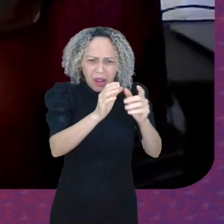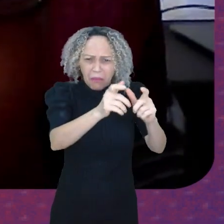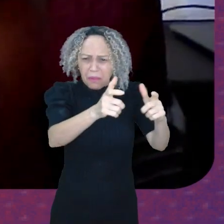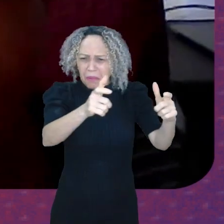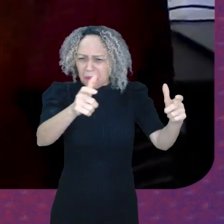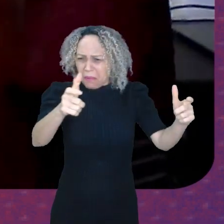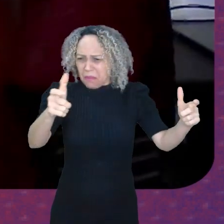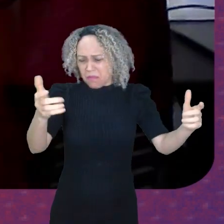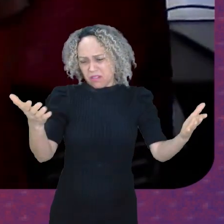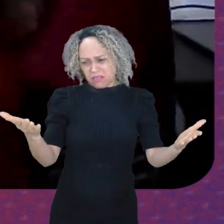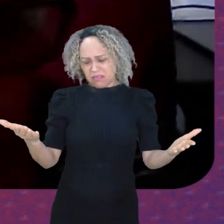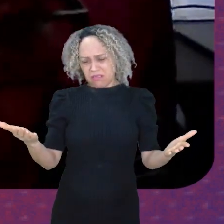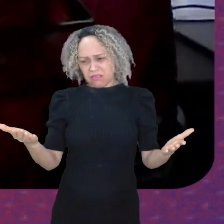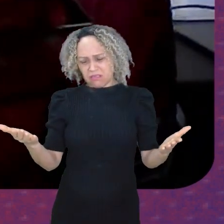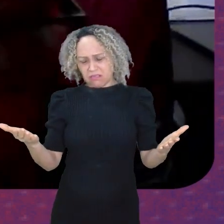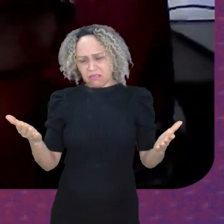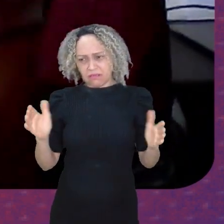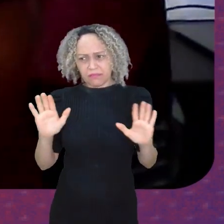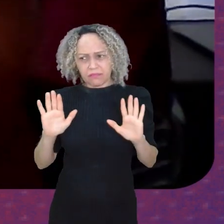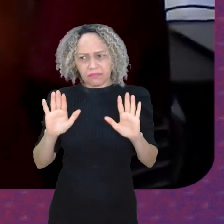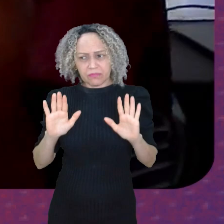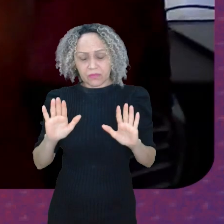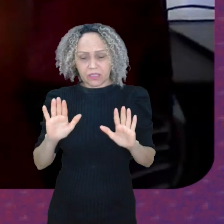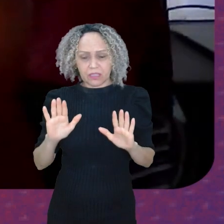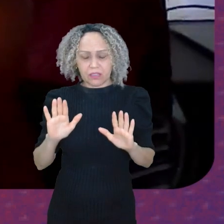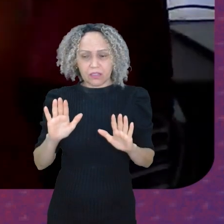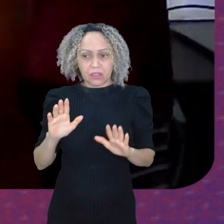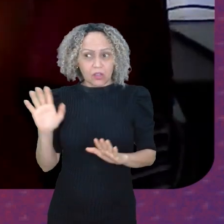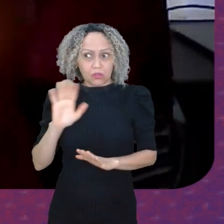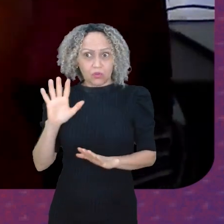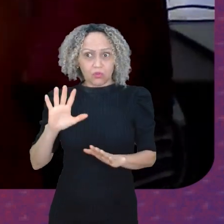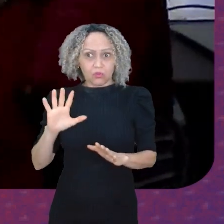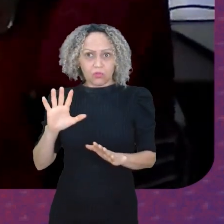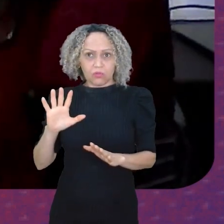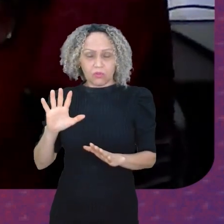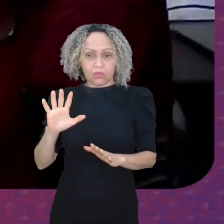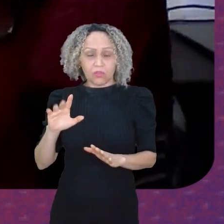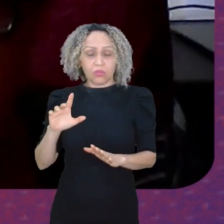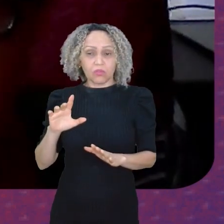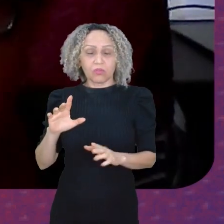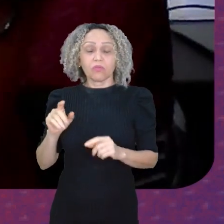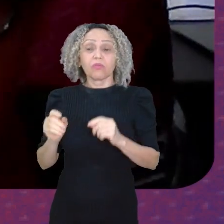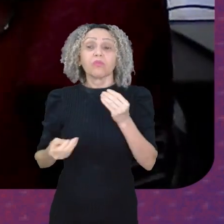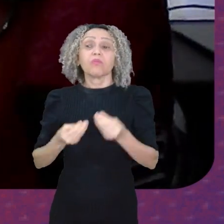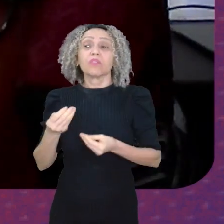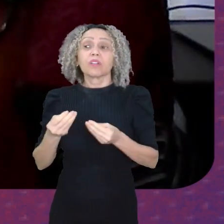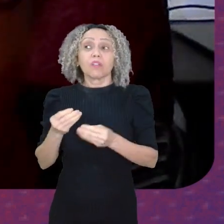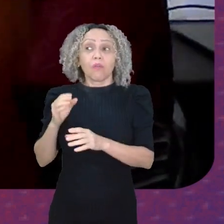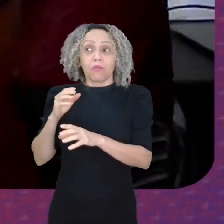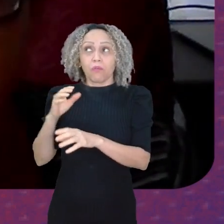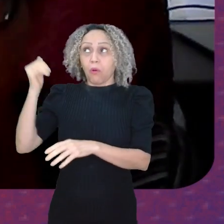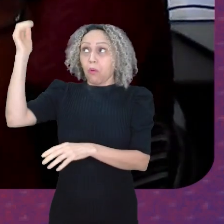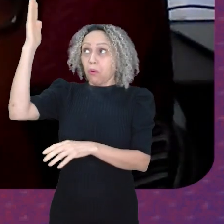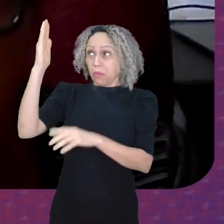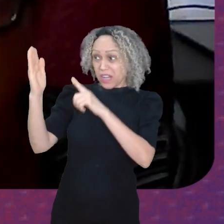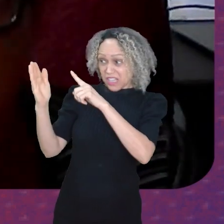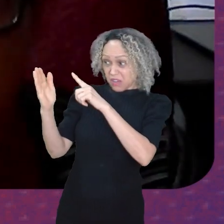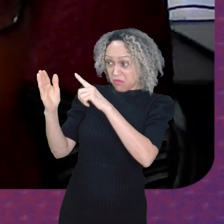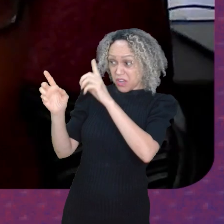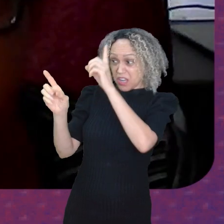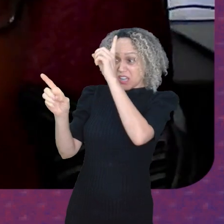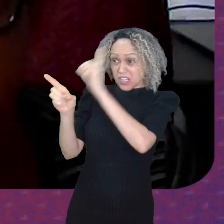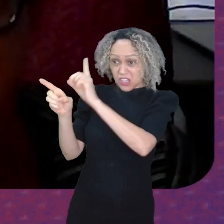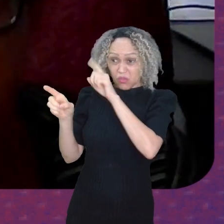Então, a fome, está muito maior do